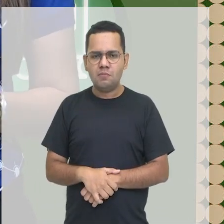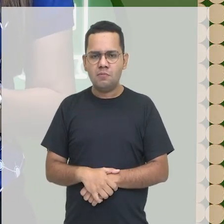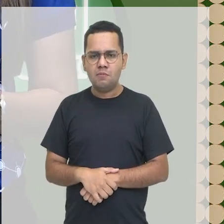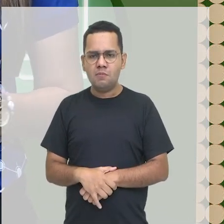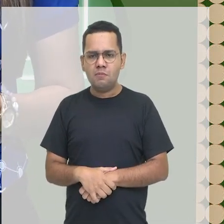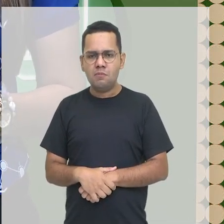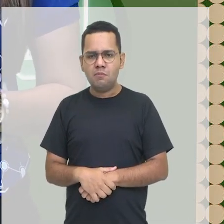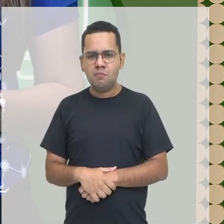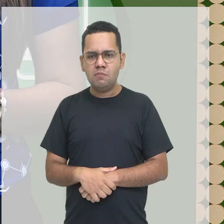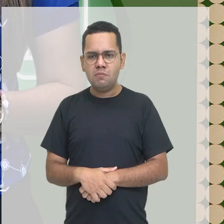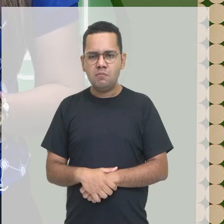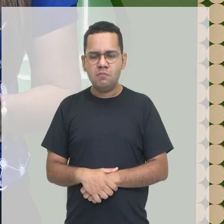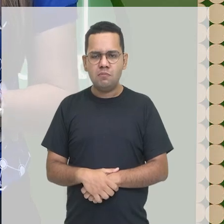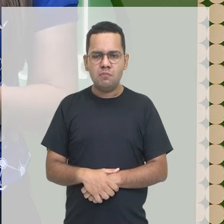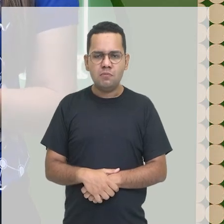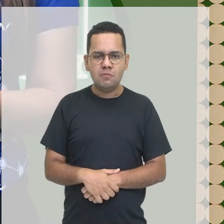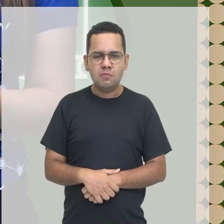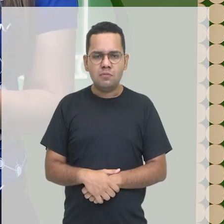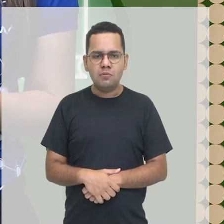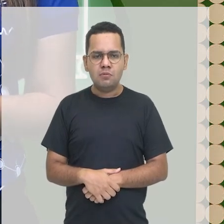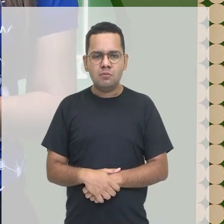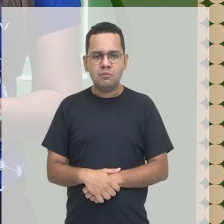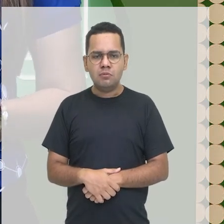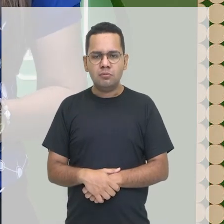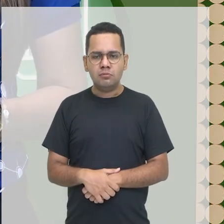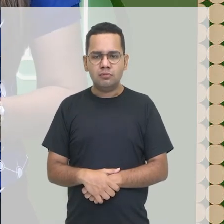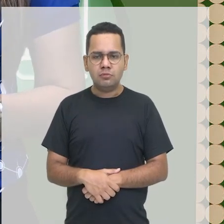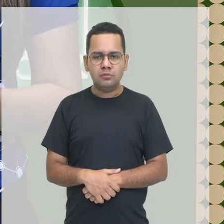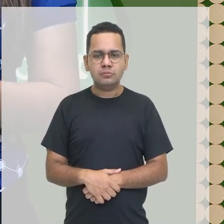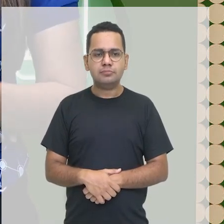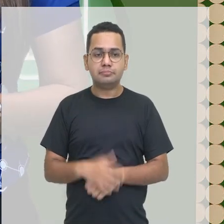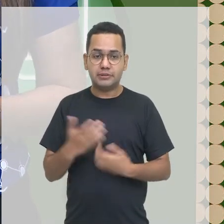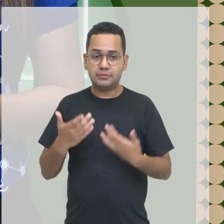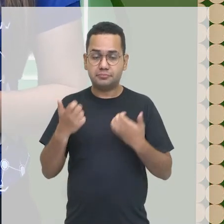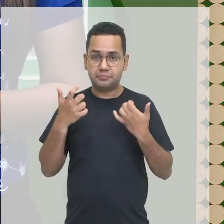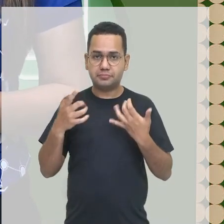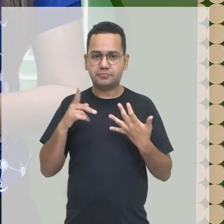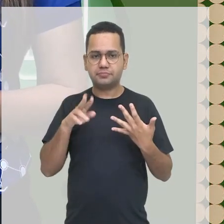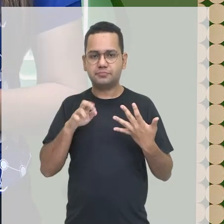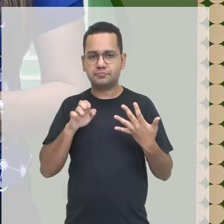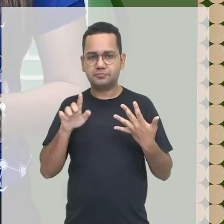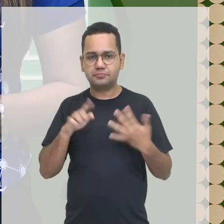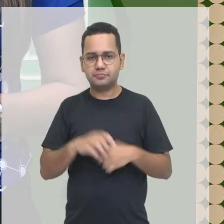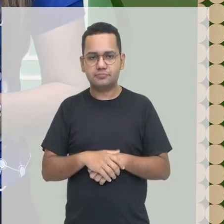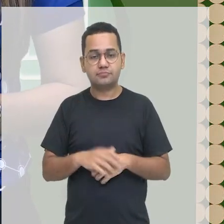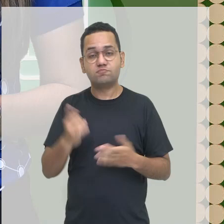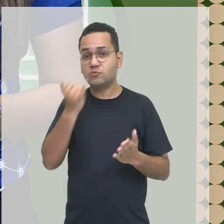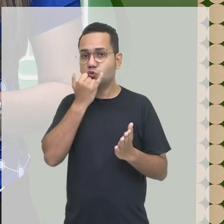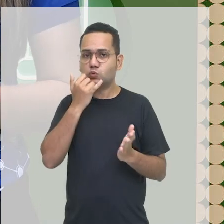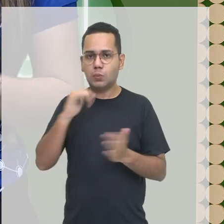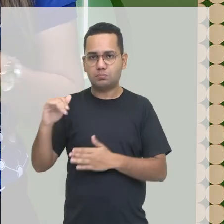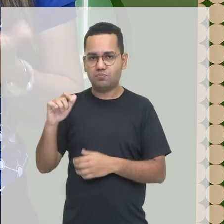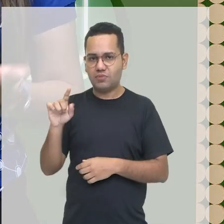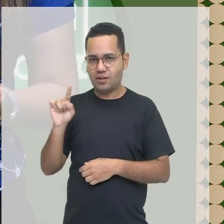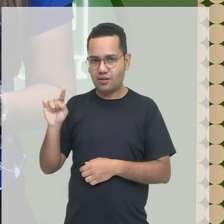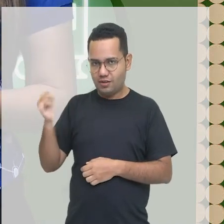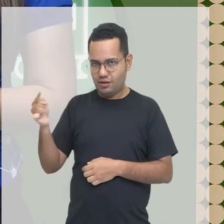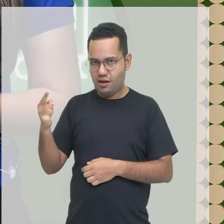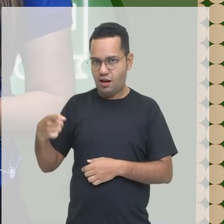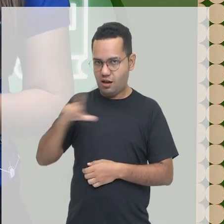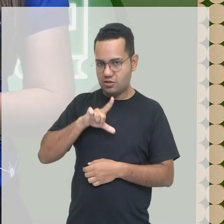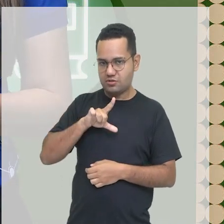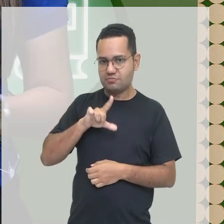Australopithecus, lembrando que aqui a gente ainda está falando do pré-Australopithecus. Então, nós temos também aqui,